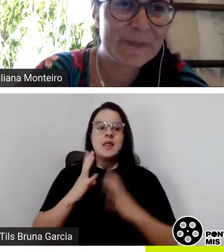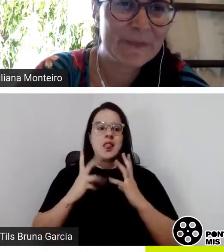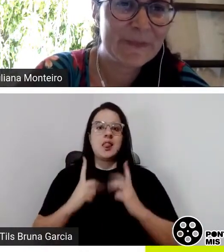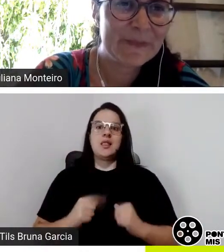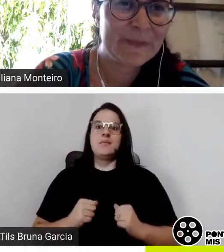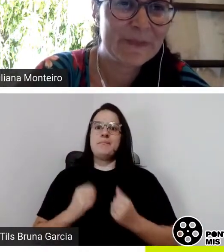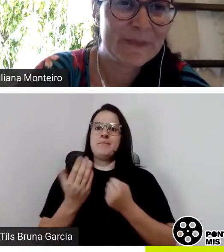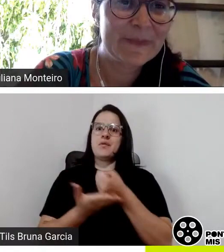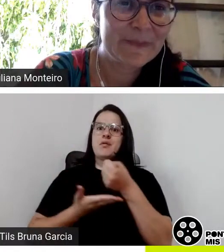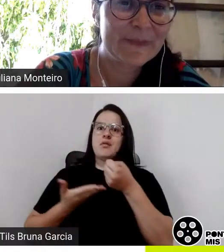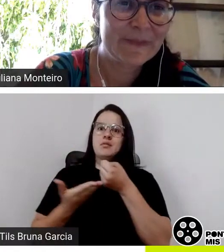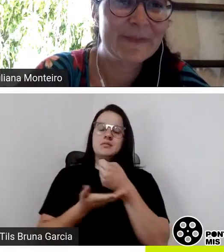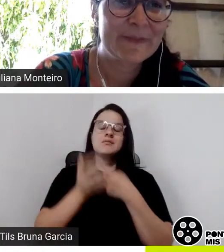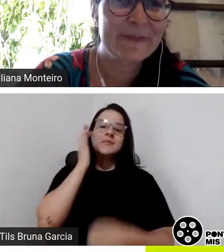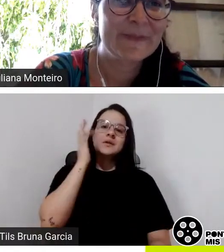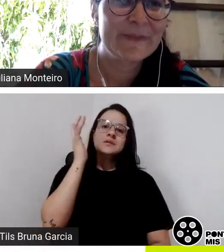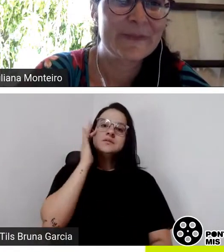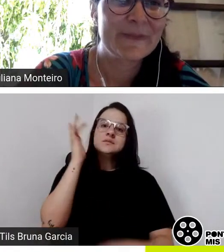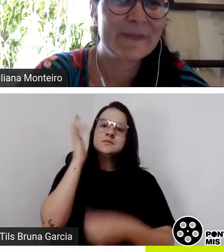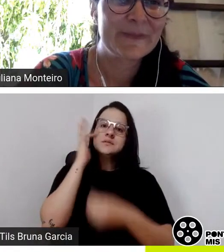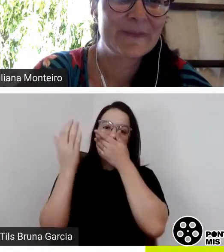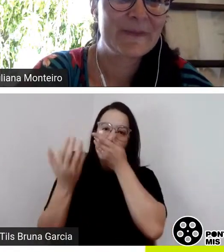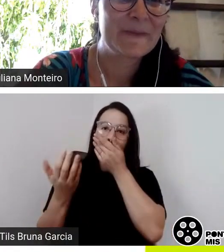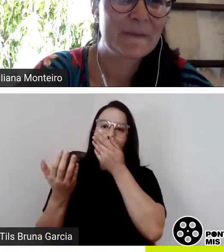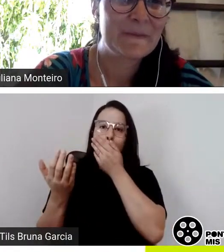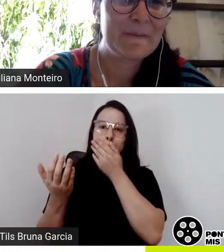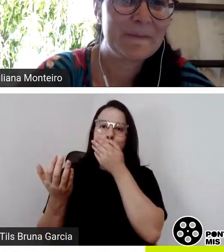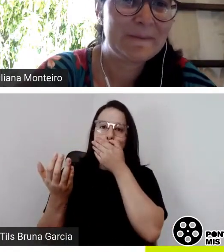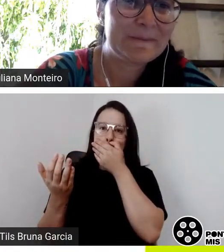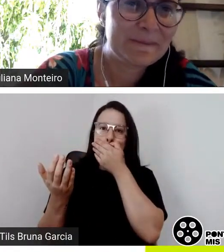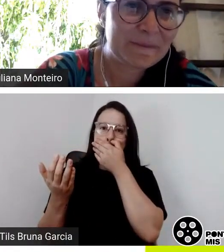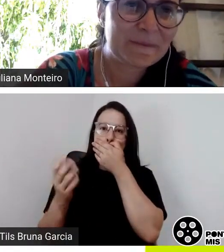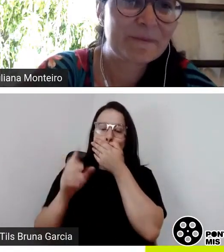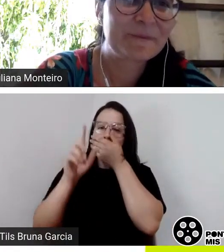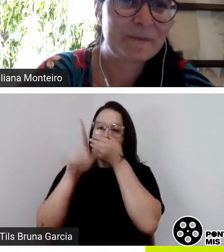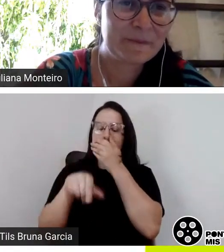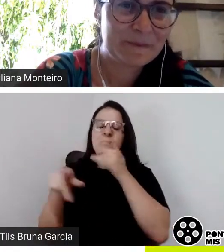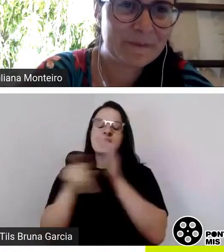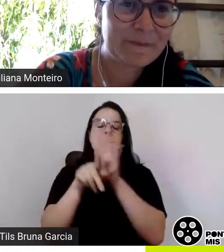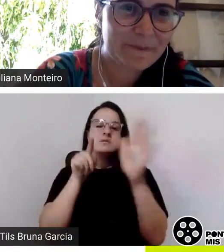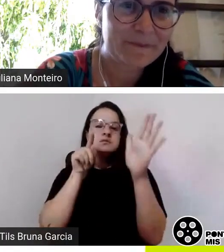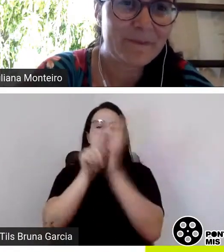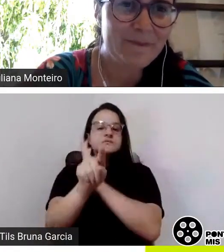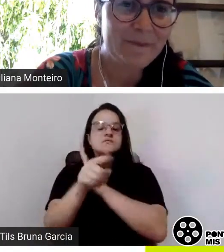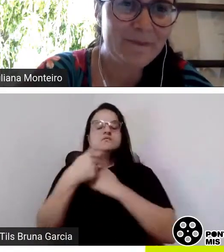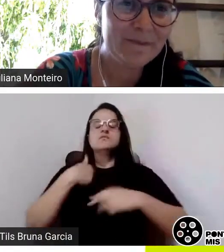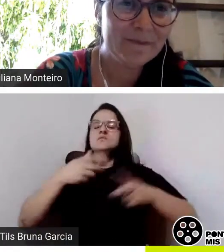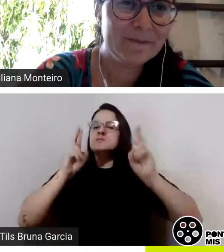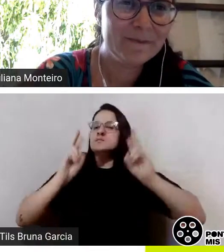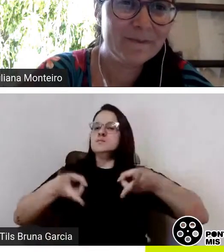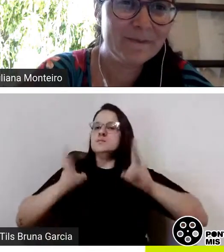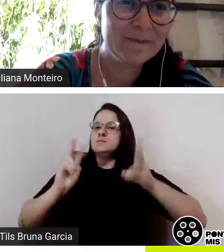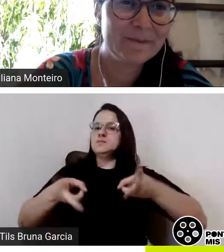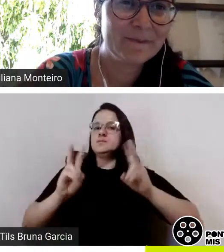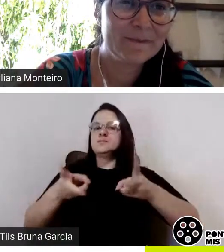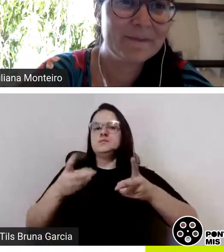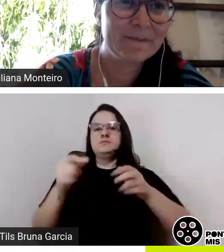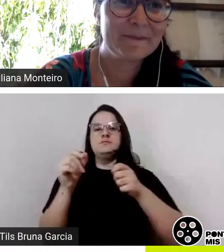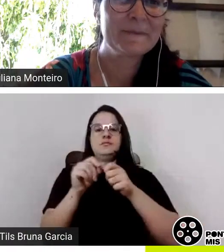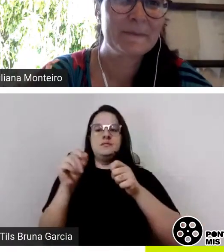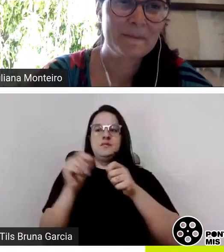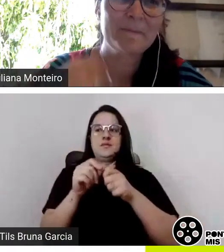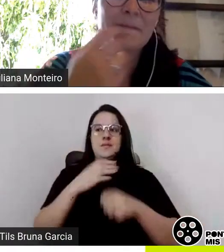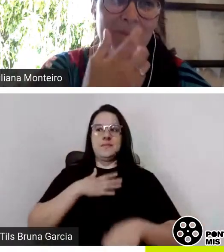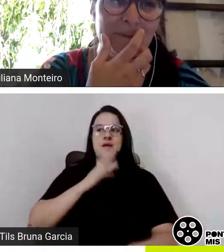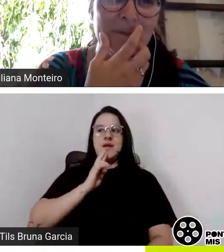a gente não tem saneamento básico, como é que a gente vai fazer cinema? É a pergunta que eu me fiz. E a resposta para mim mesmo é